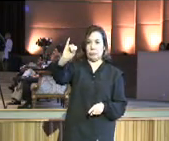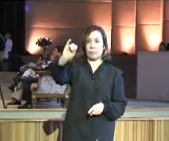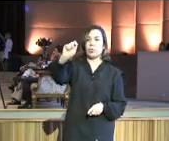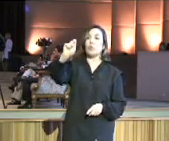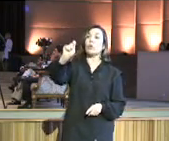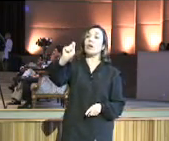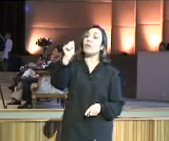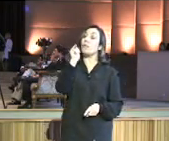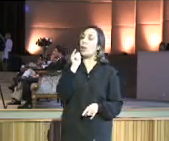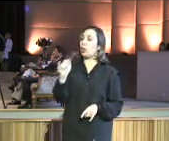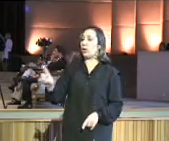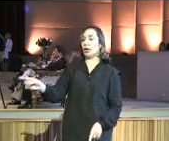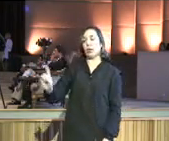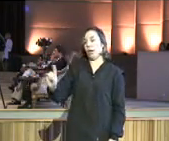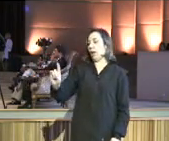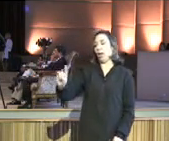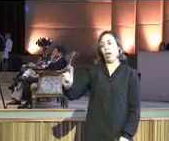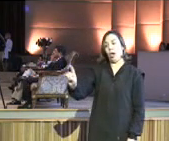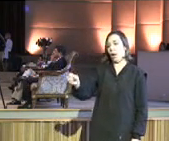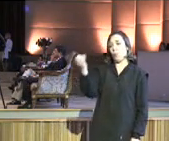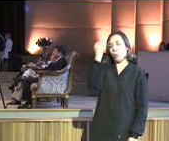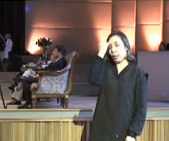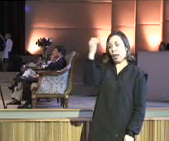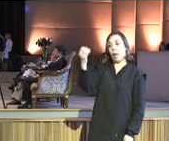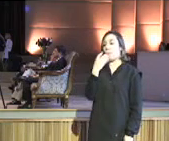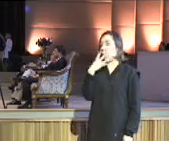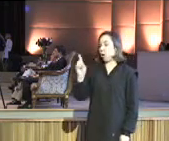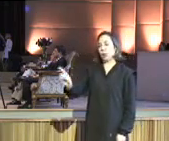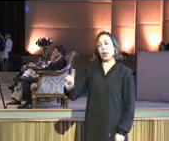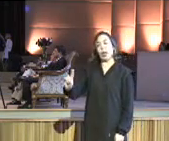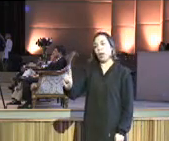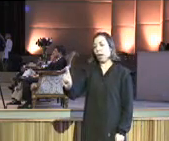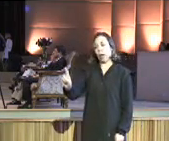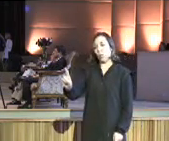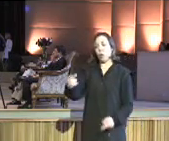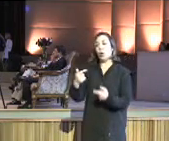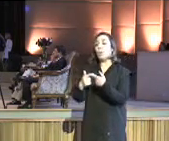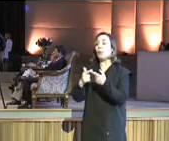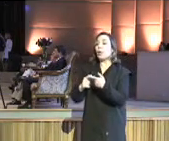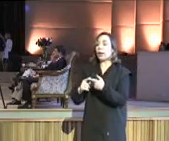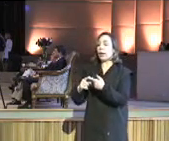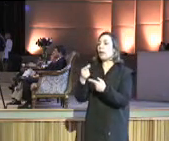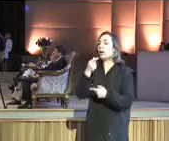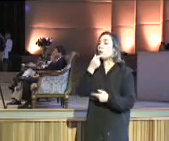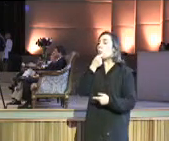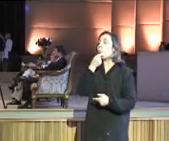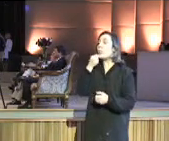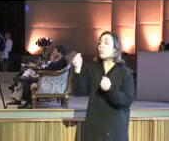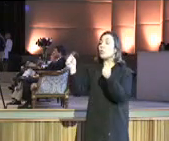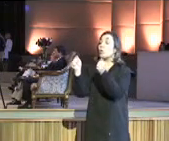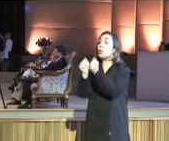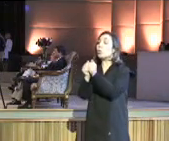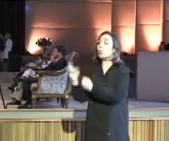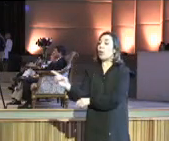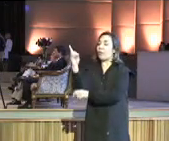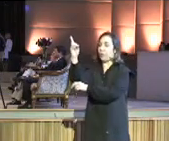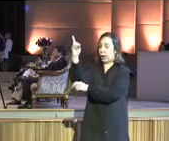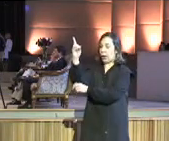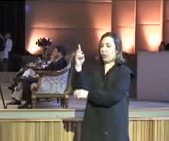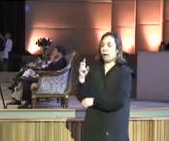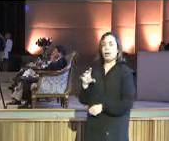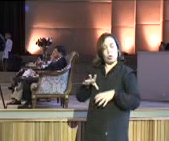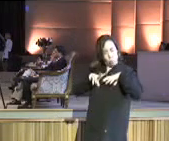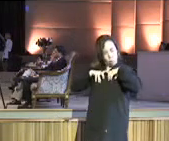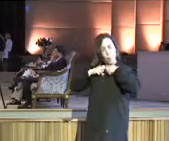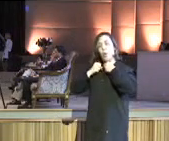isso, essa não é uma boa ideia, porque os homens de Davi são homens valentes, E Davi já se escondeu